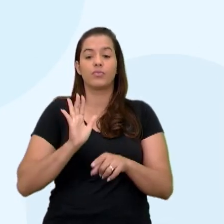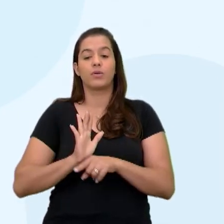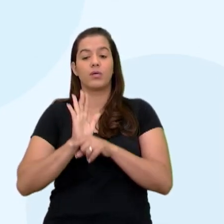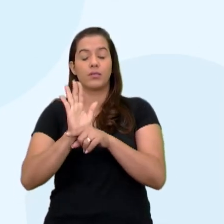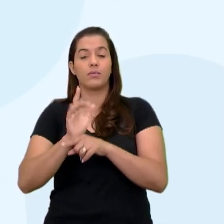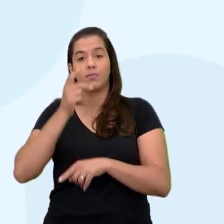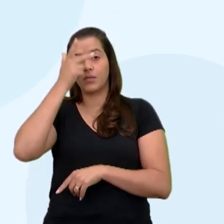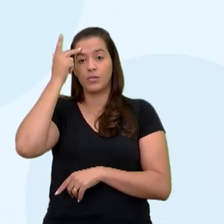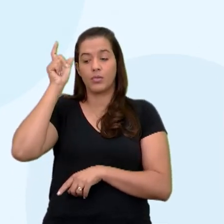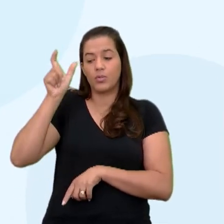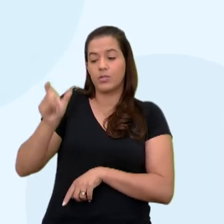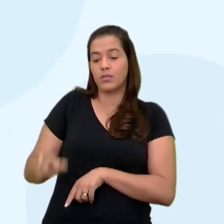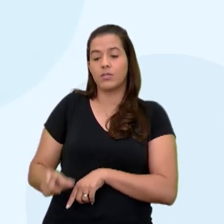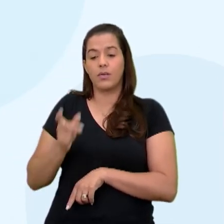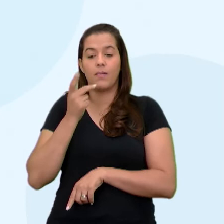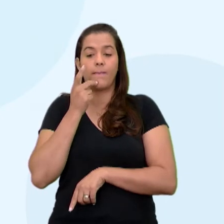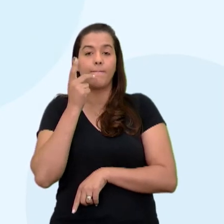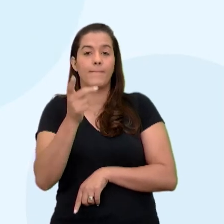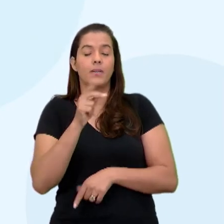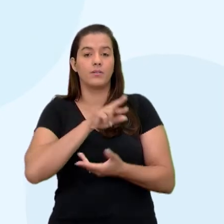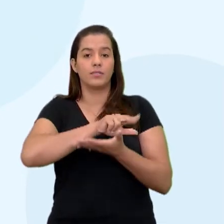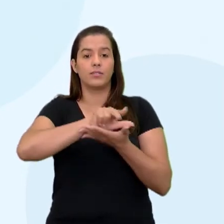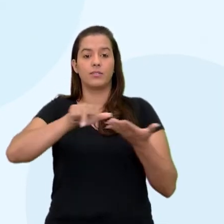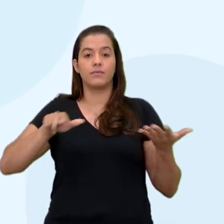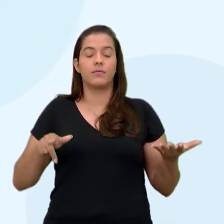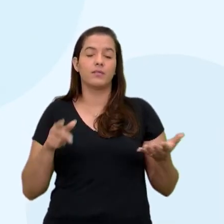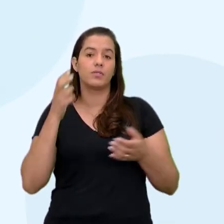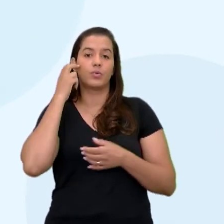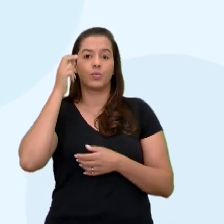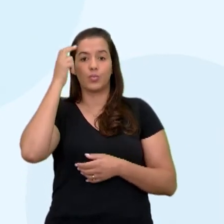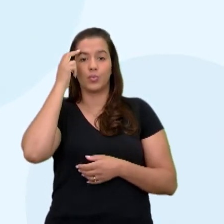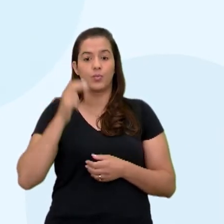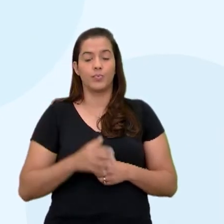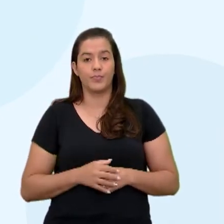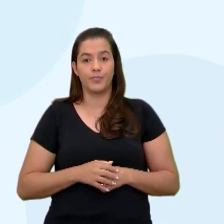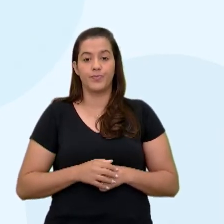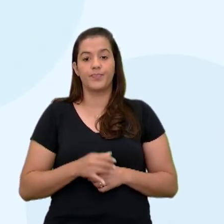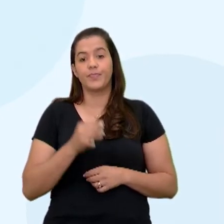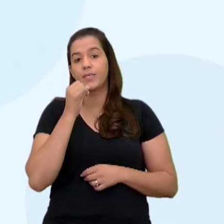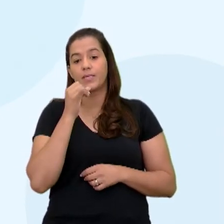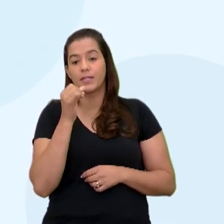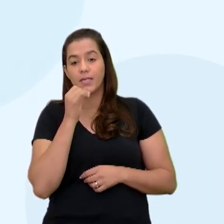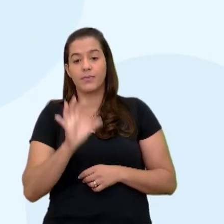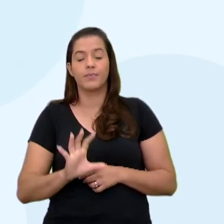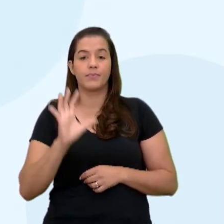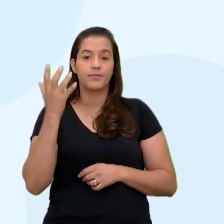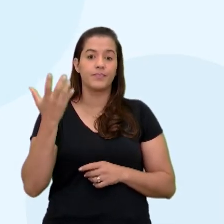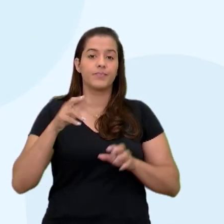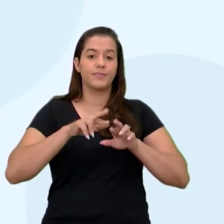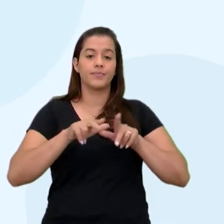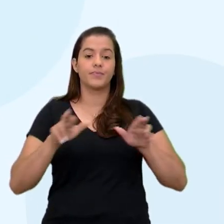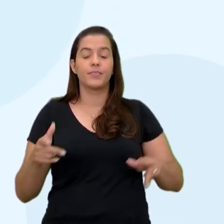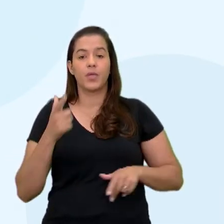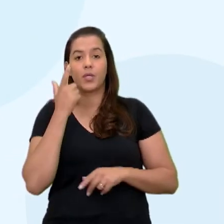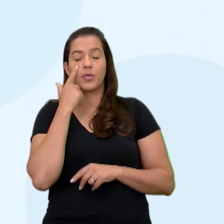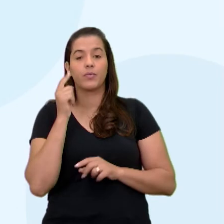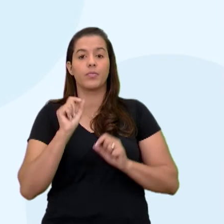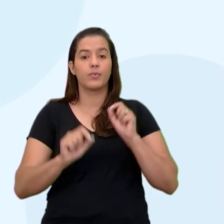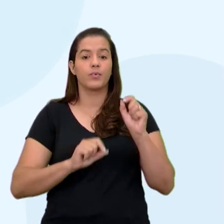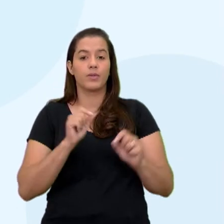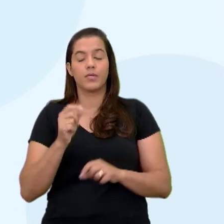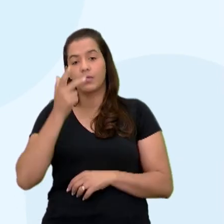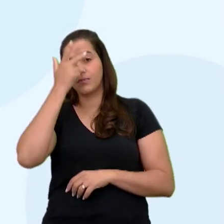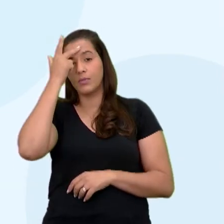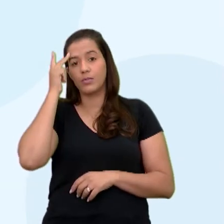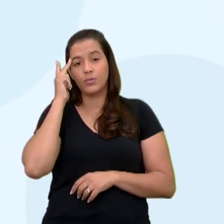impõem sob as mais diversas culturas. Um exemplo de tal fenômeno vemos nos